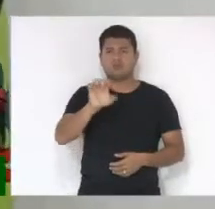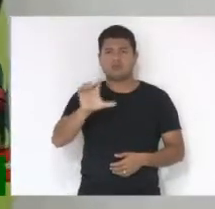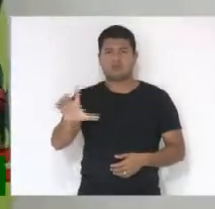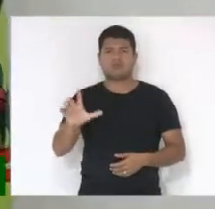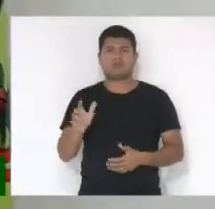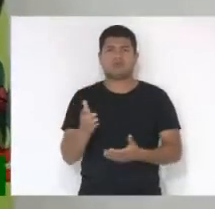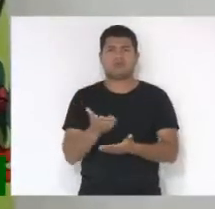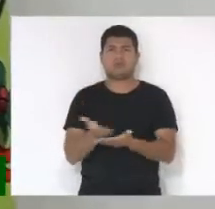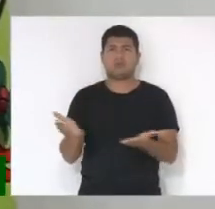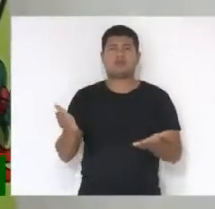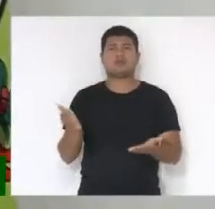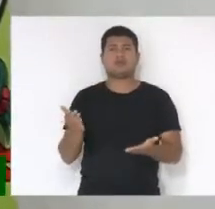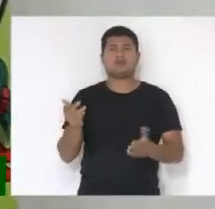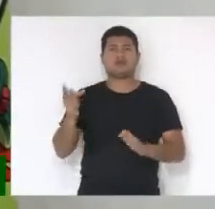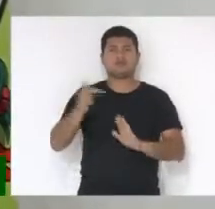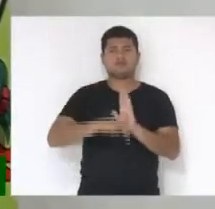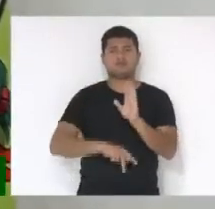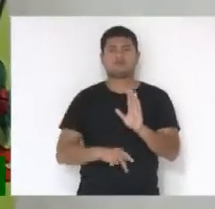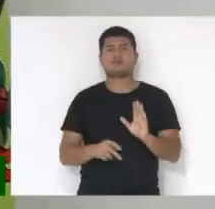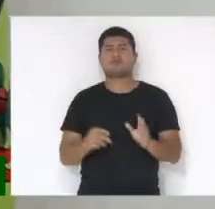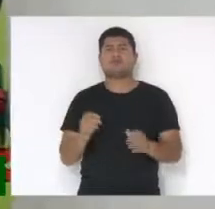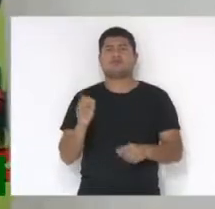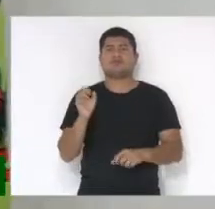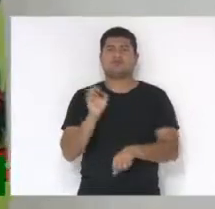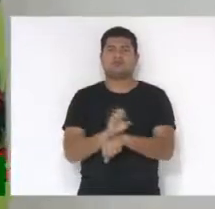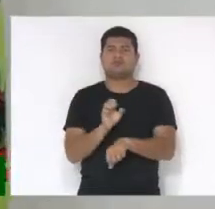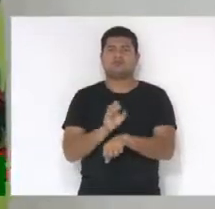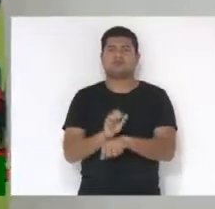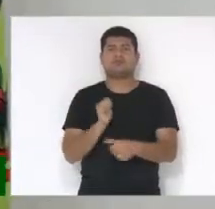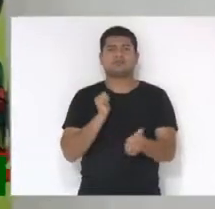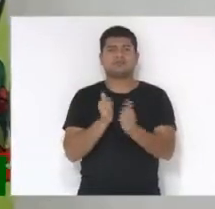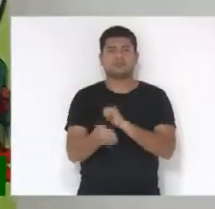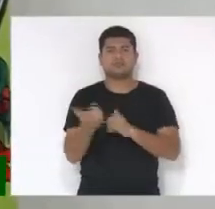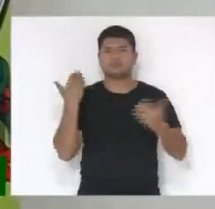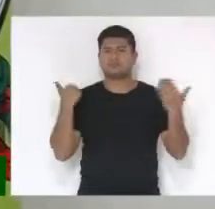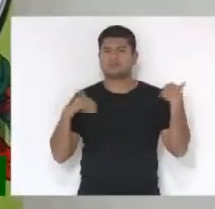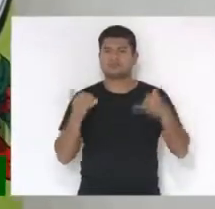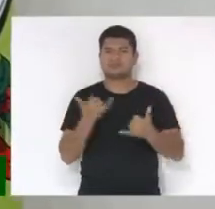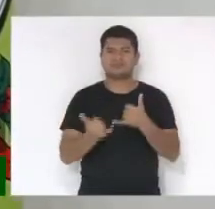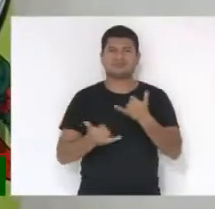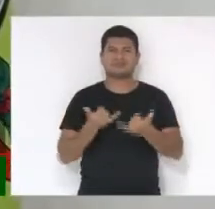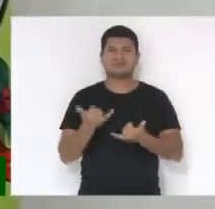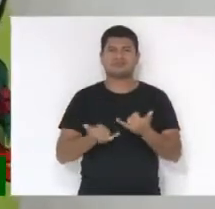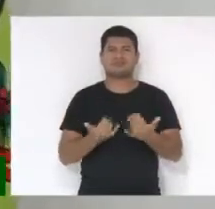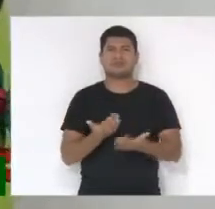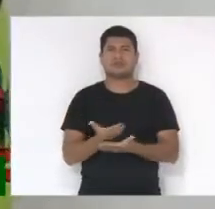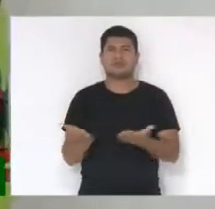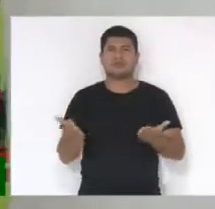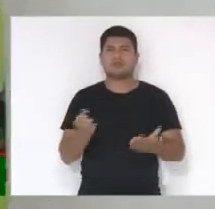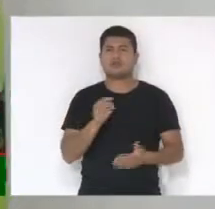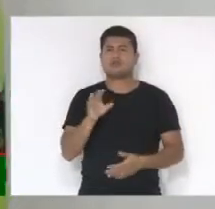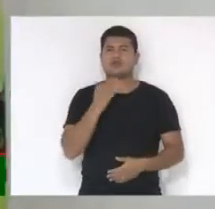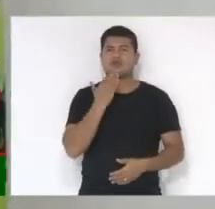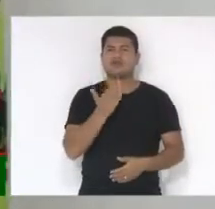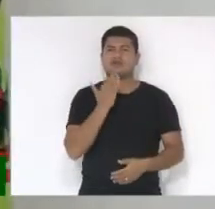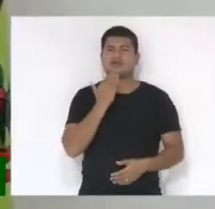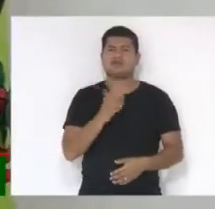plano realmente estadual de esporte e lazer. E não simplesmente só agir por demanda. A pior coisa no